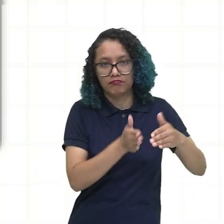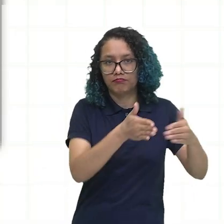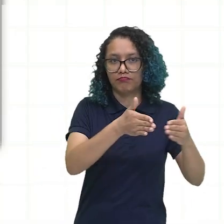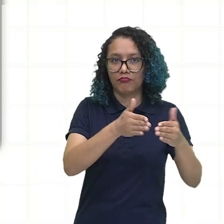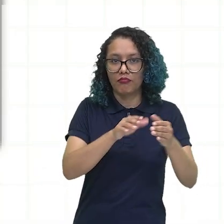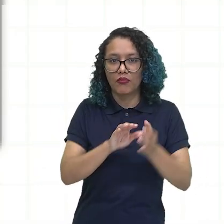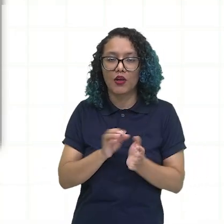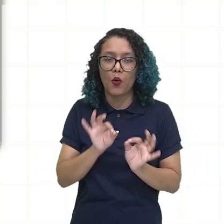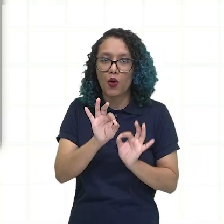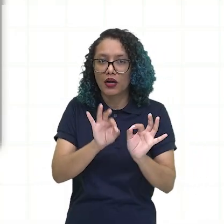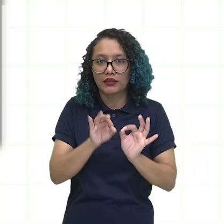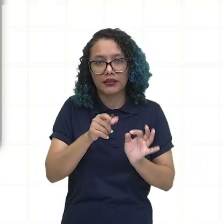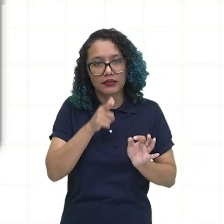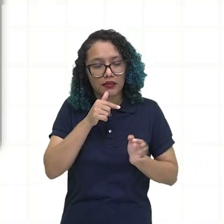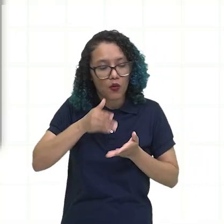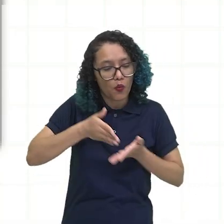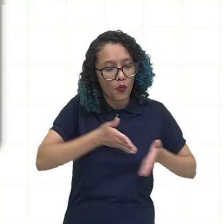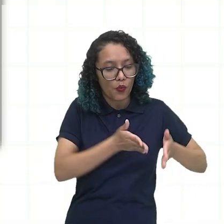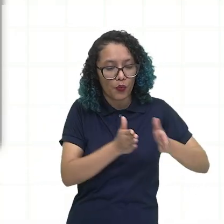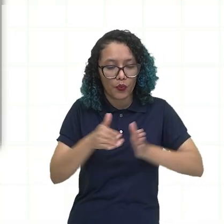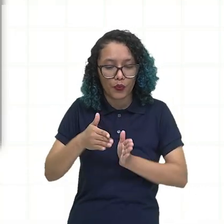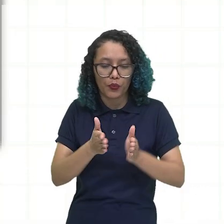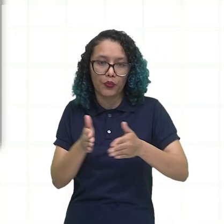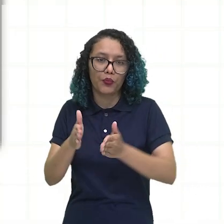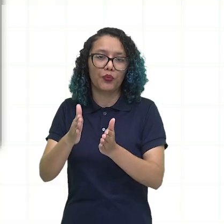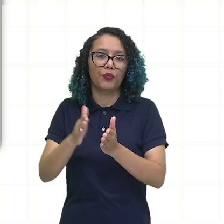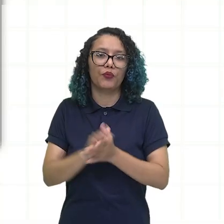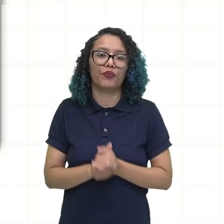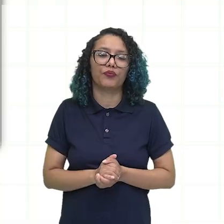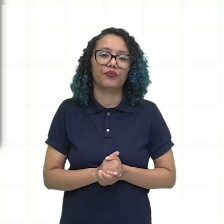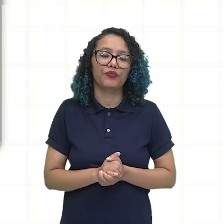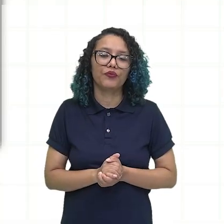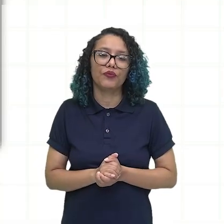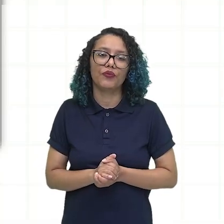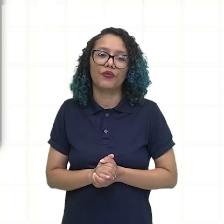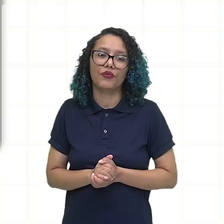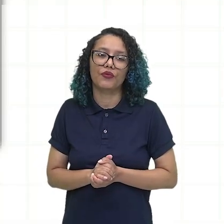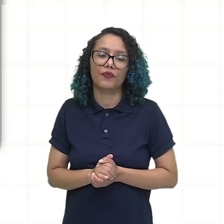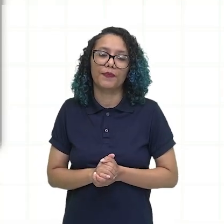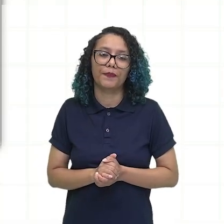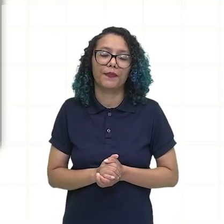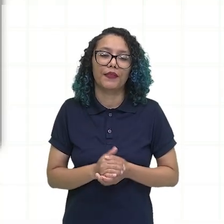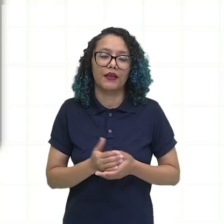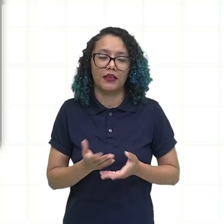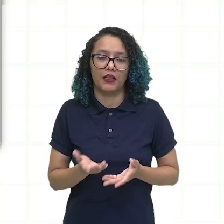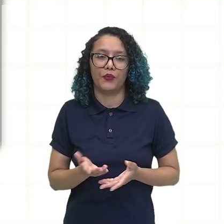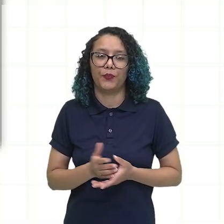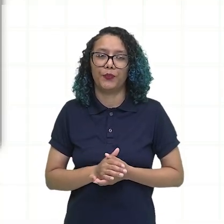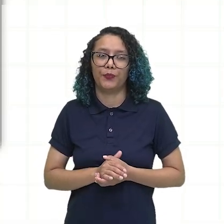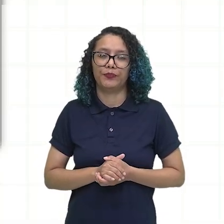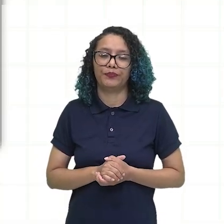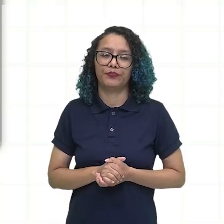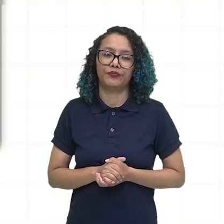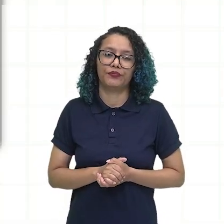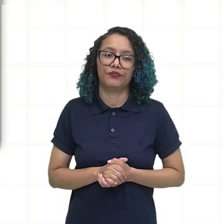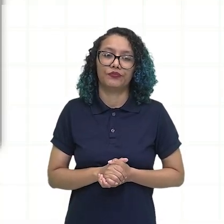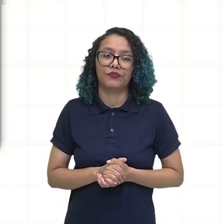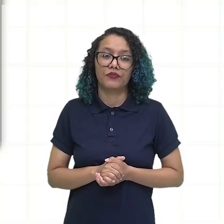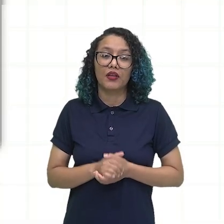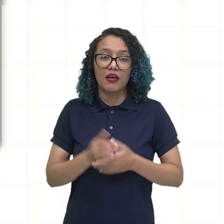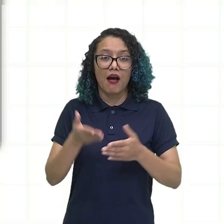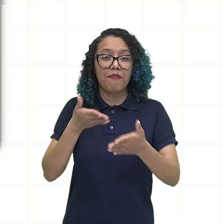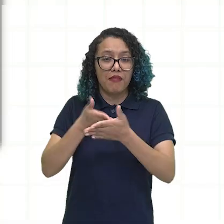certo? Então, aí nós temos os Andes fornecendo, né, uma barreira